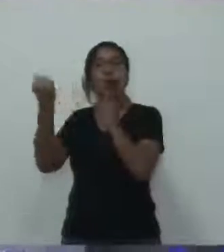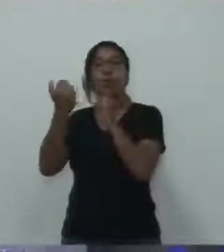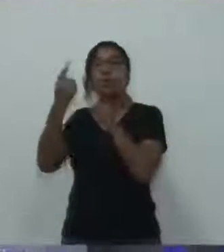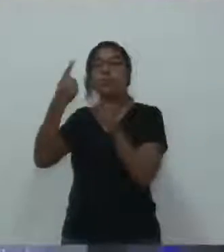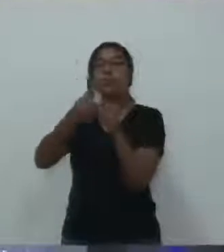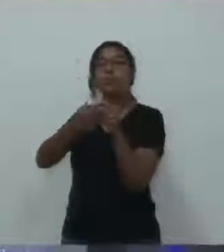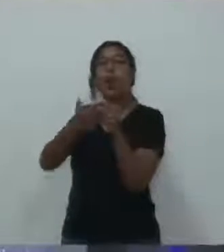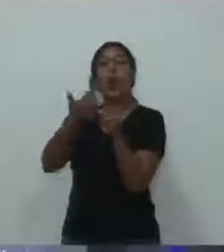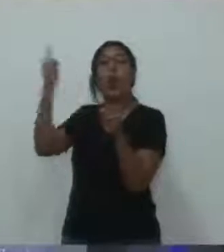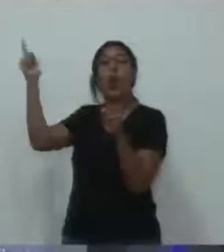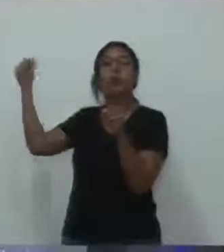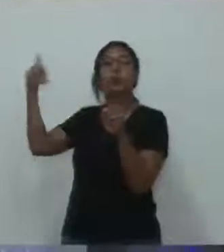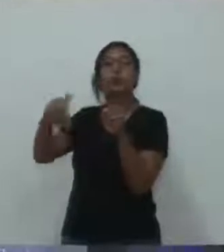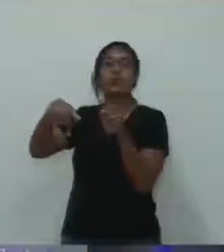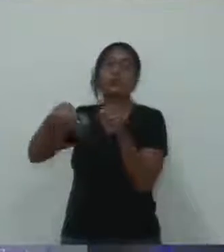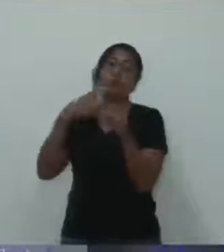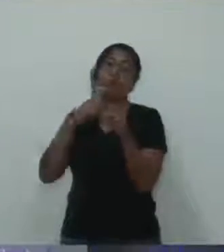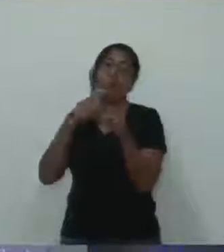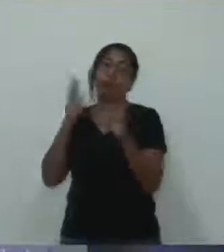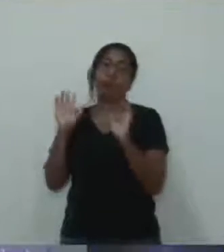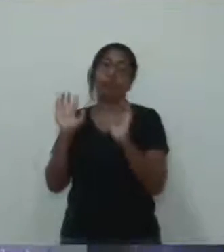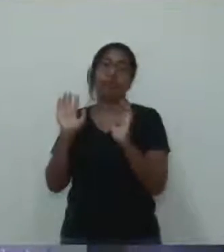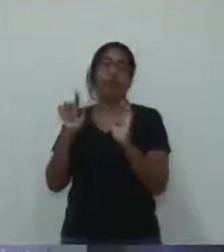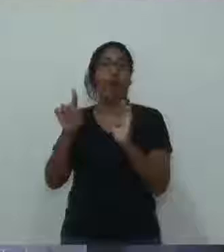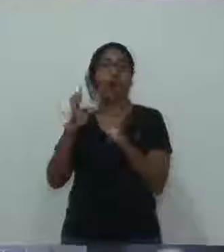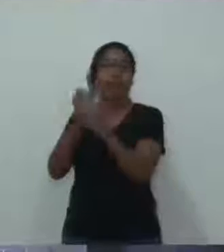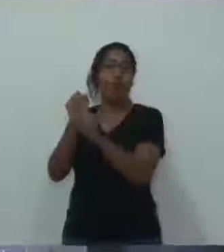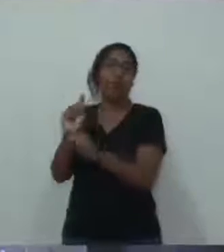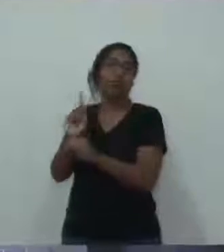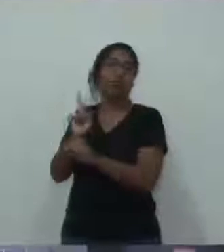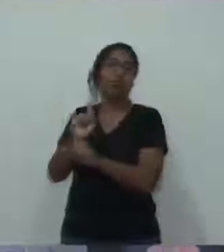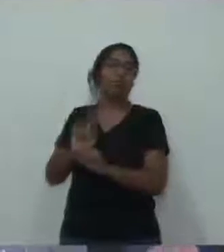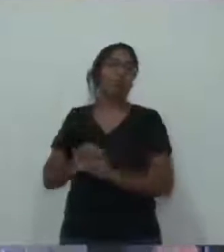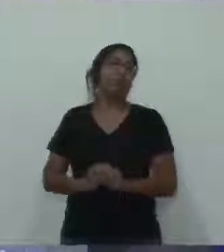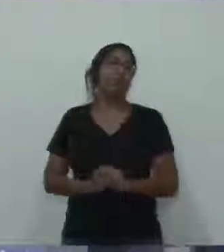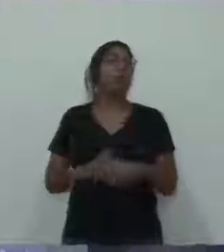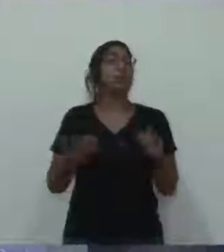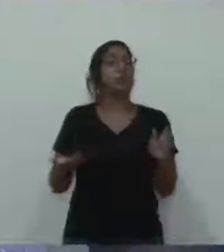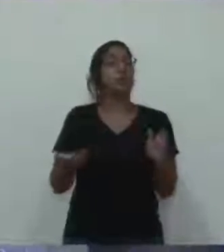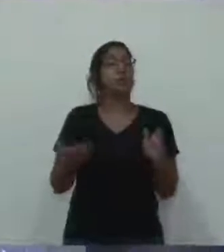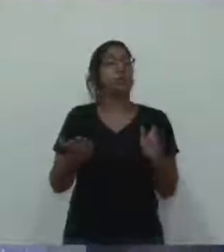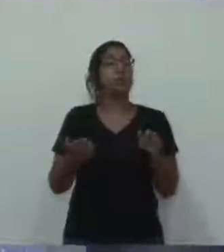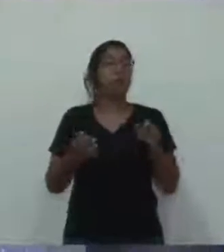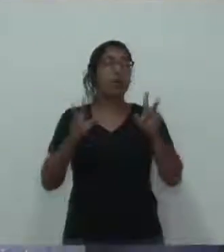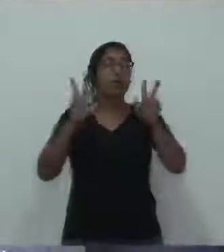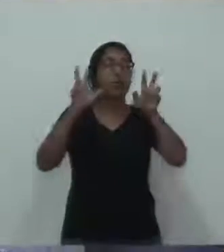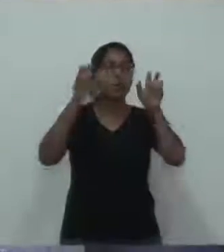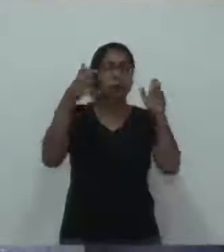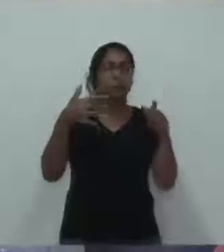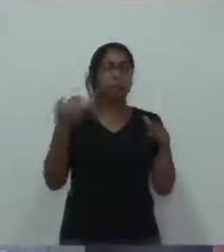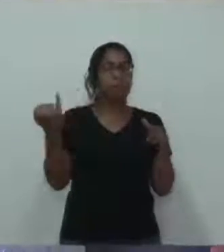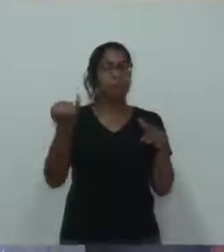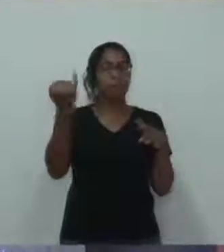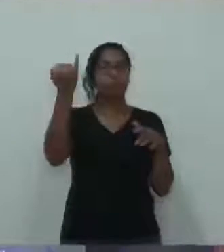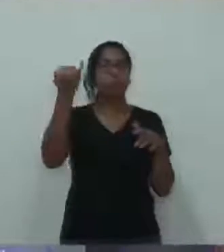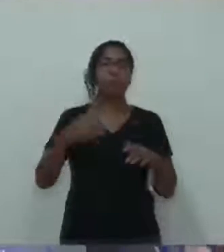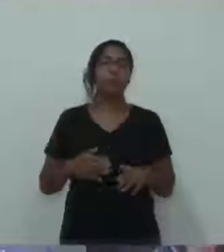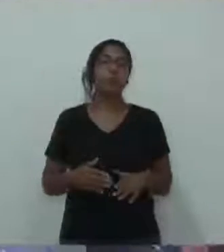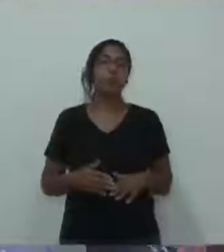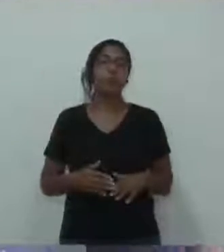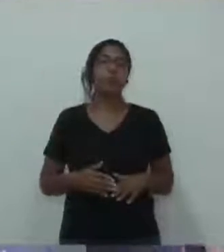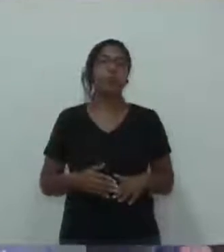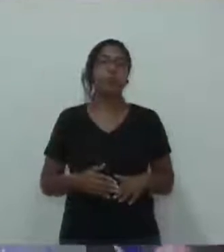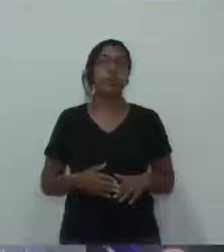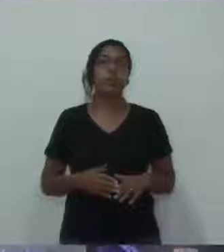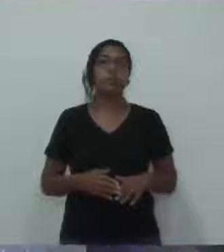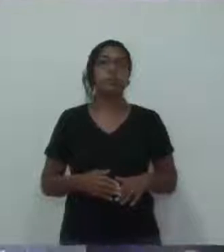mas habitando aqui em Vinhedo. Então, a importância desse assunto. Se